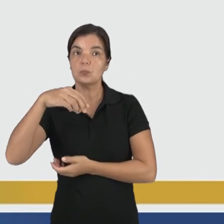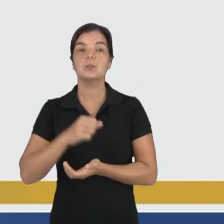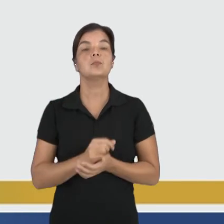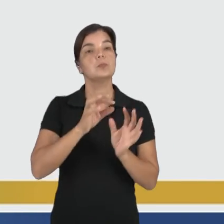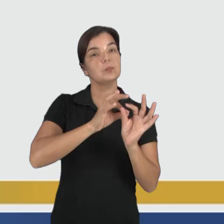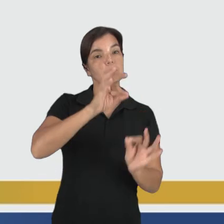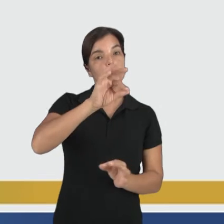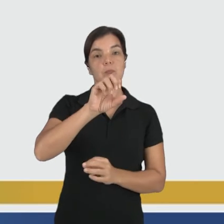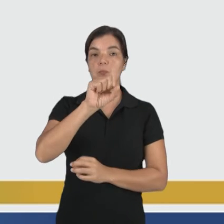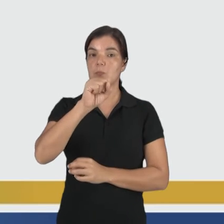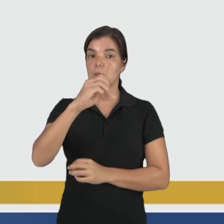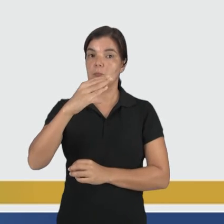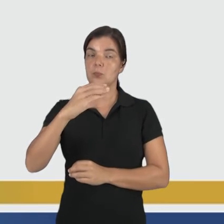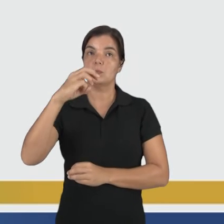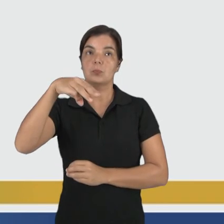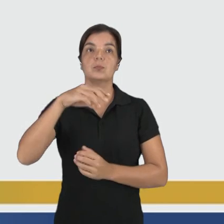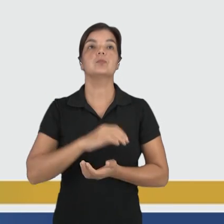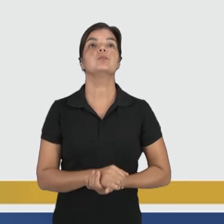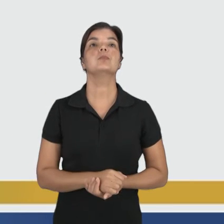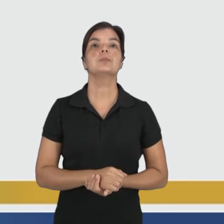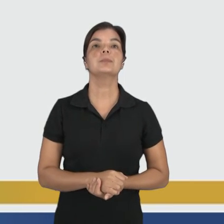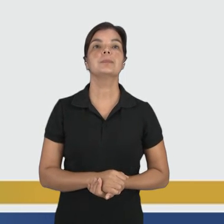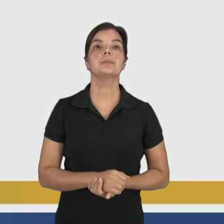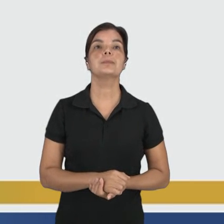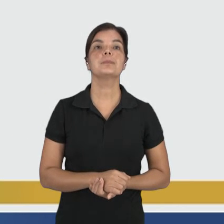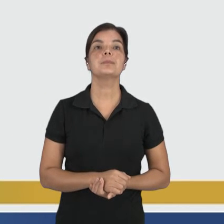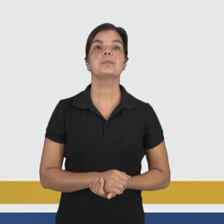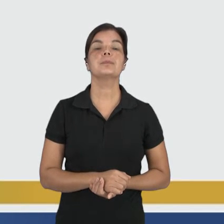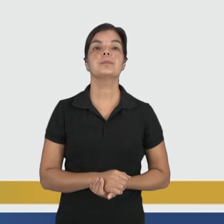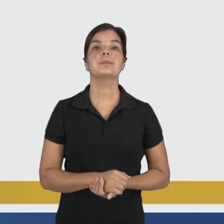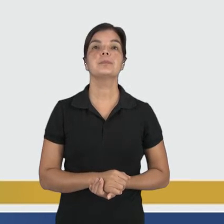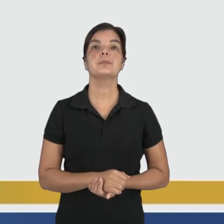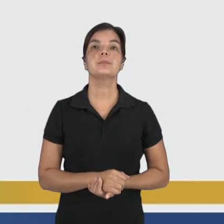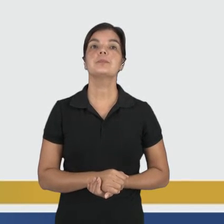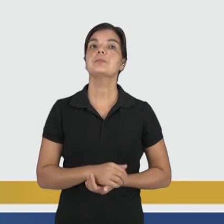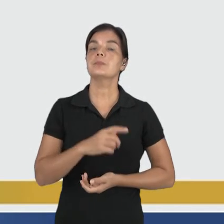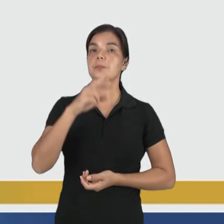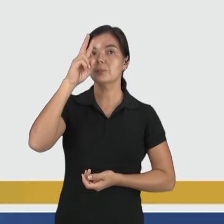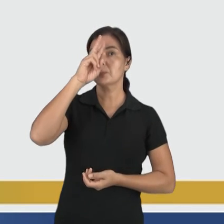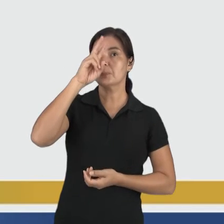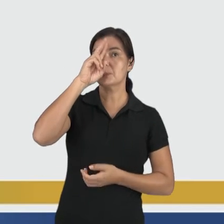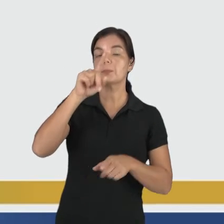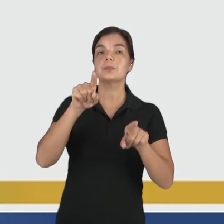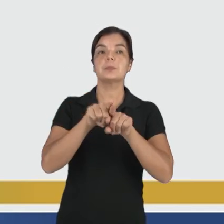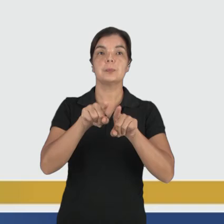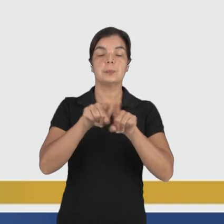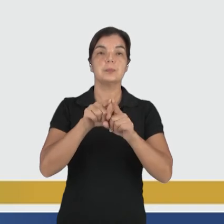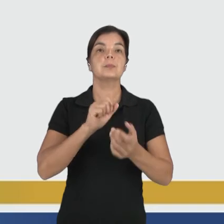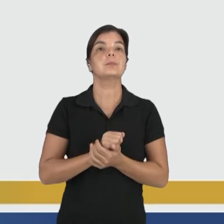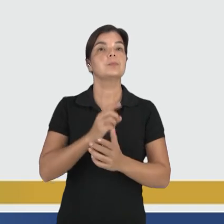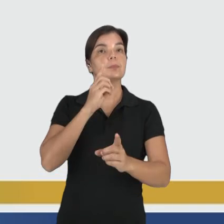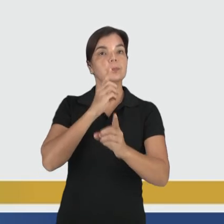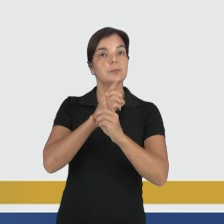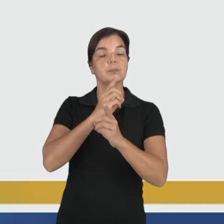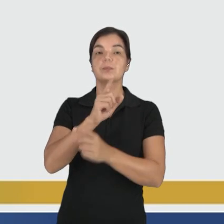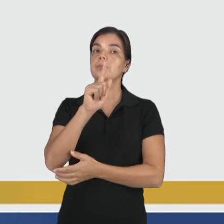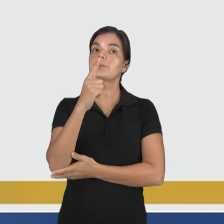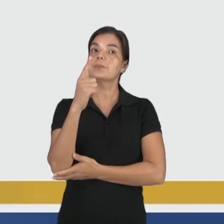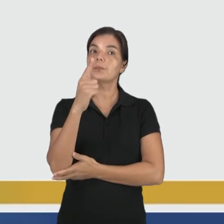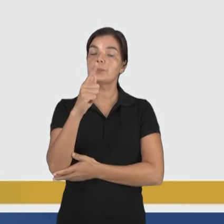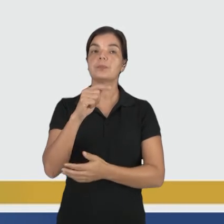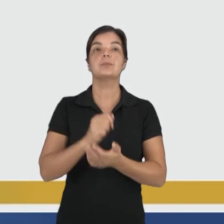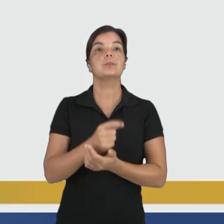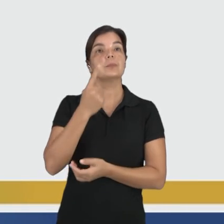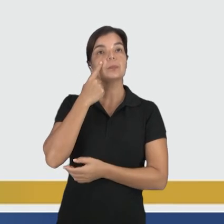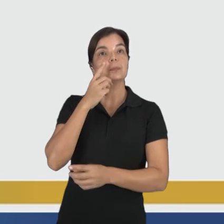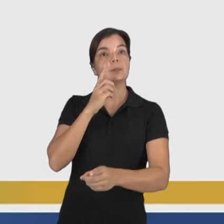altura igual a 8. E ainda, nós vamos lembrar um pouco que nós temos que encontrar a geratriz. Para